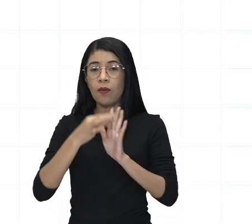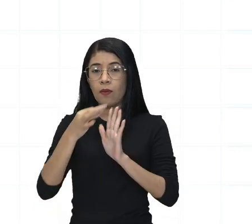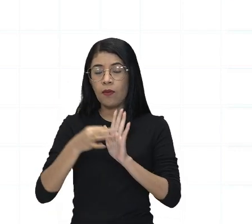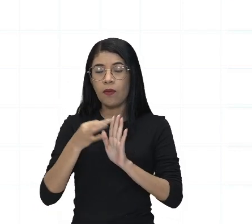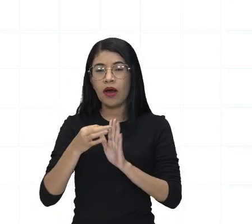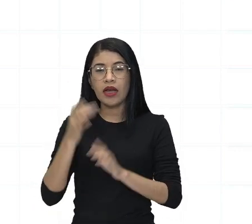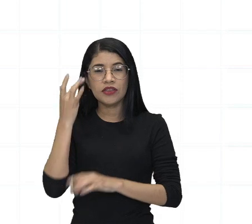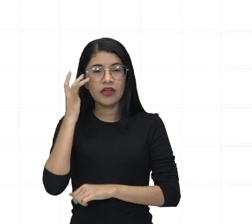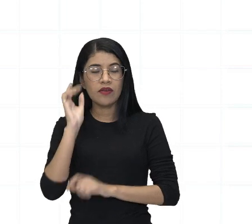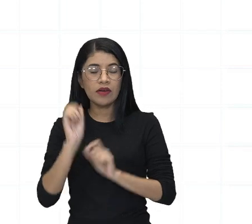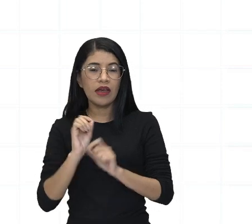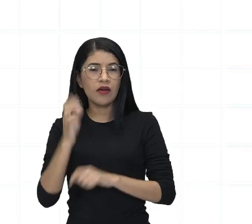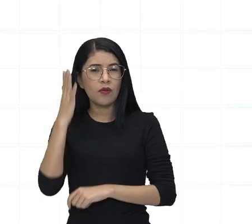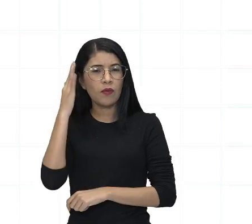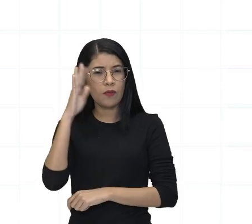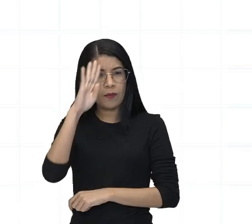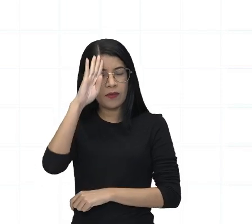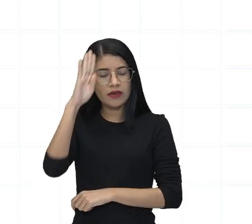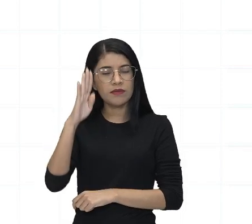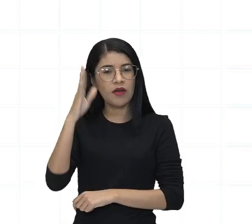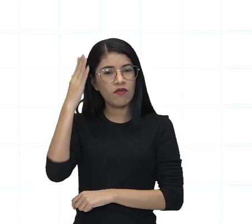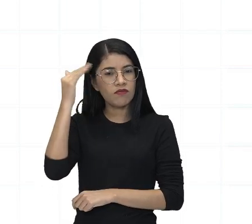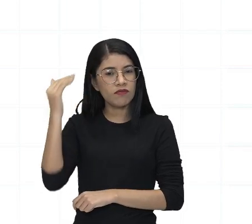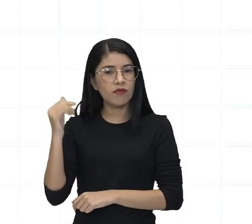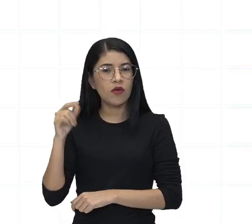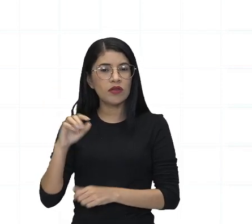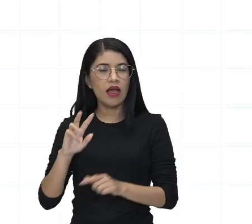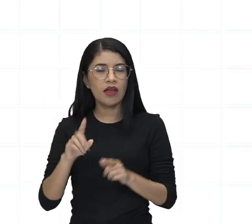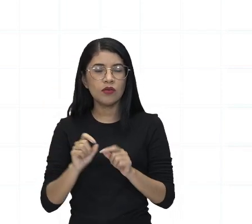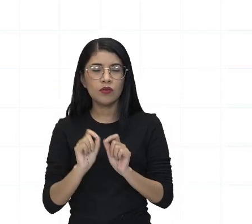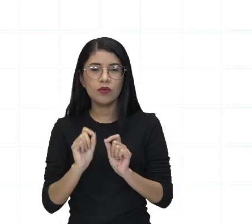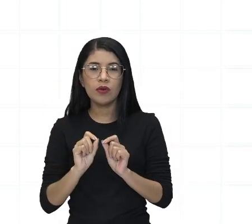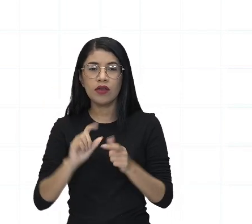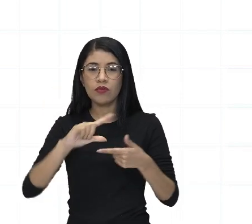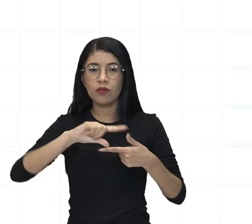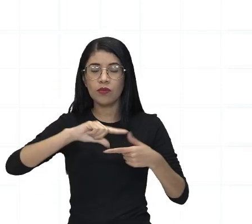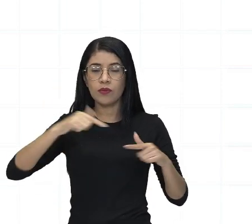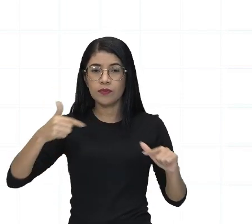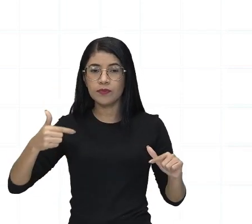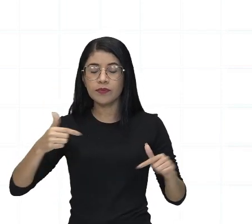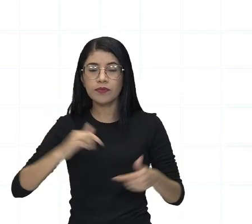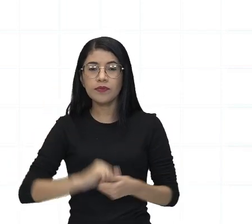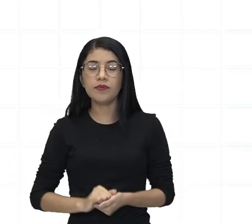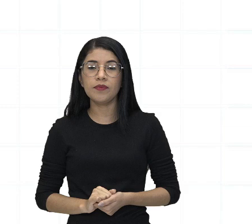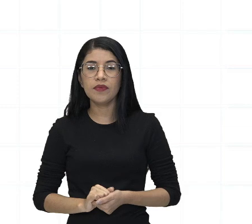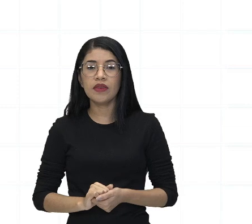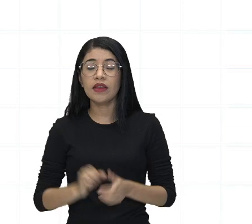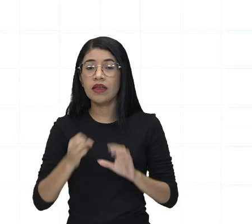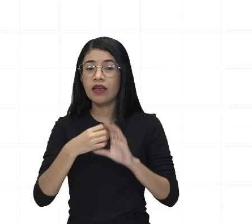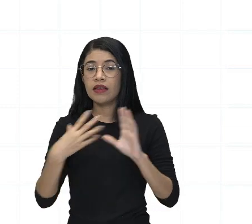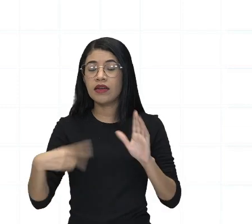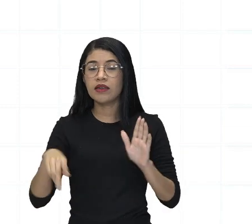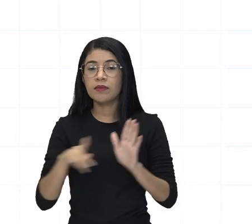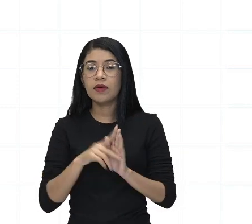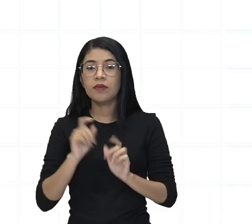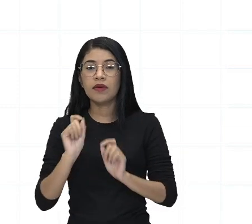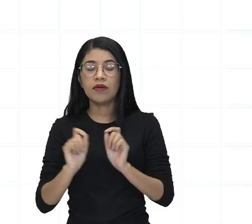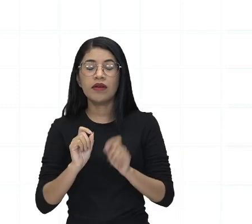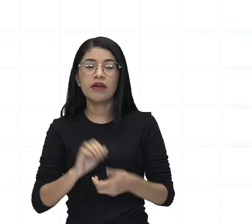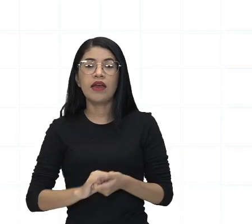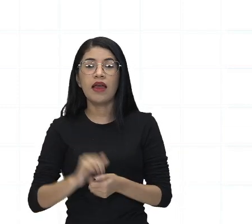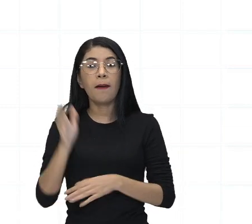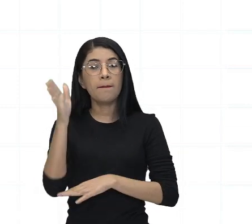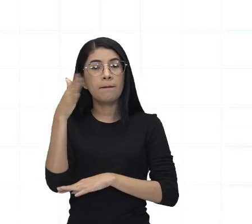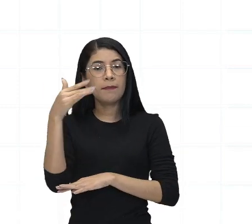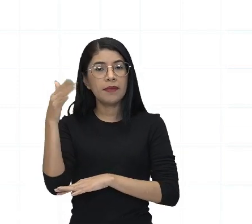mais importantes da segunda geração do modernismo. Uma das características de suas obras são as bandeirinhas,